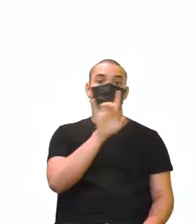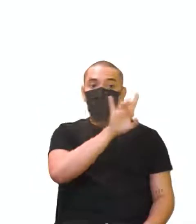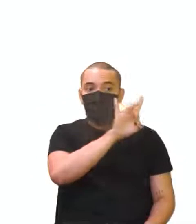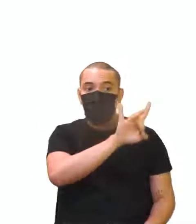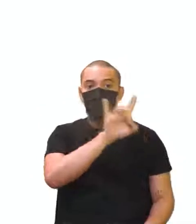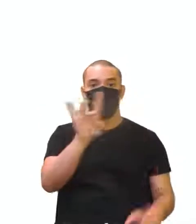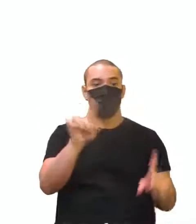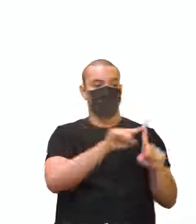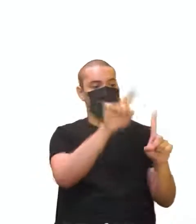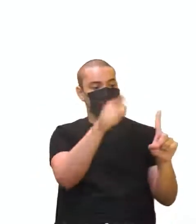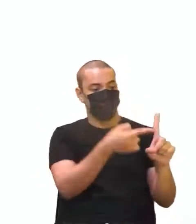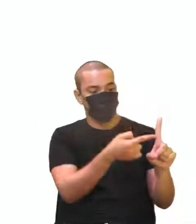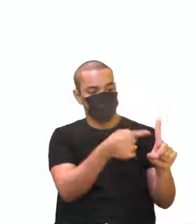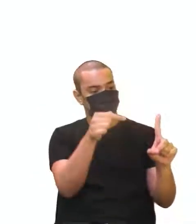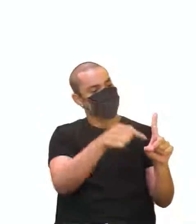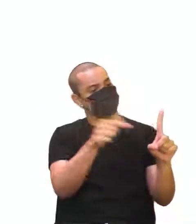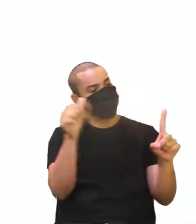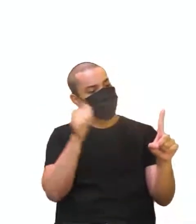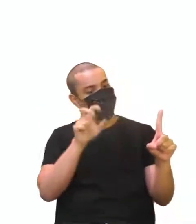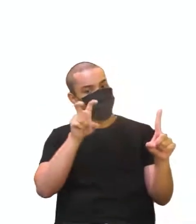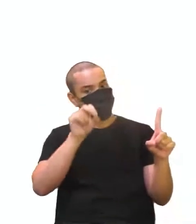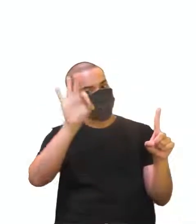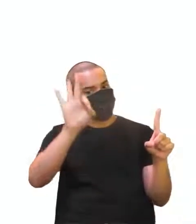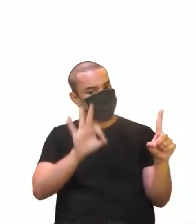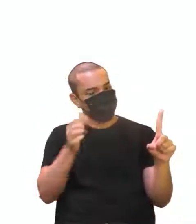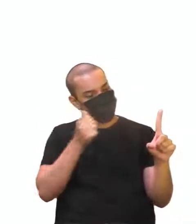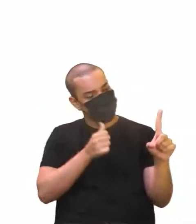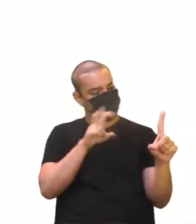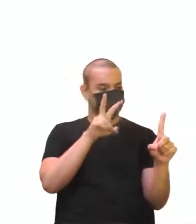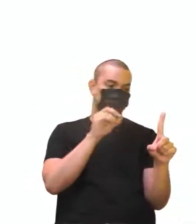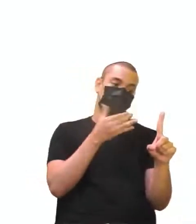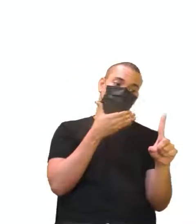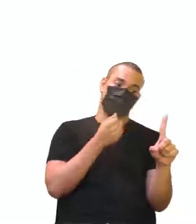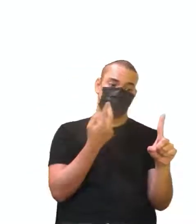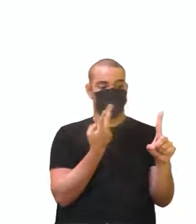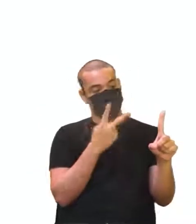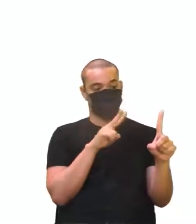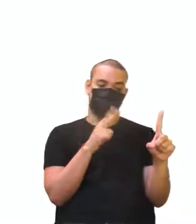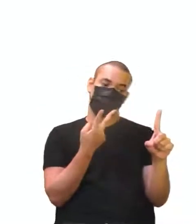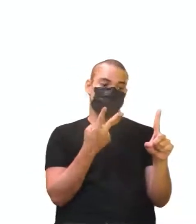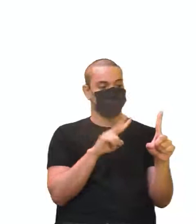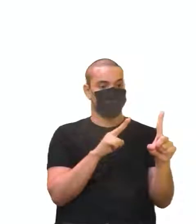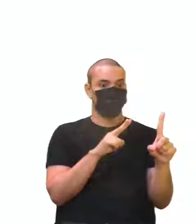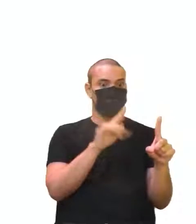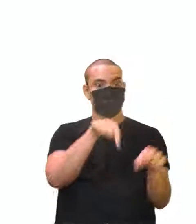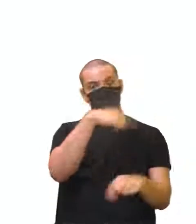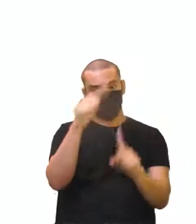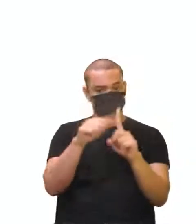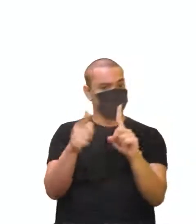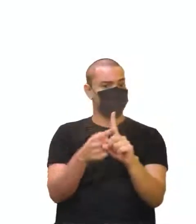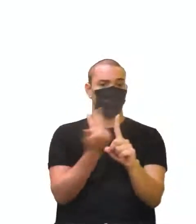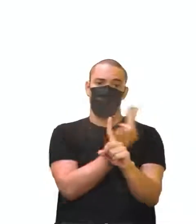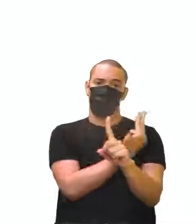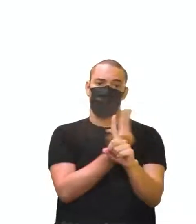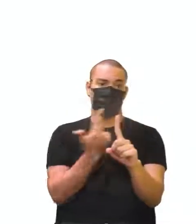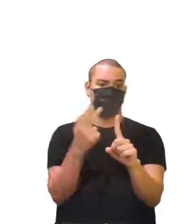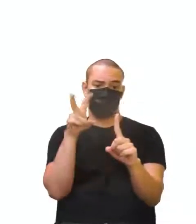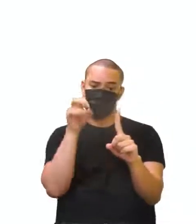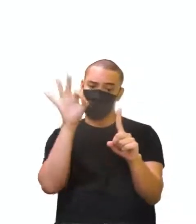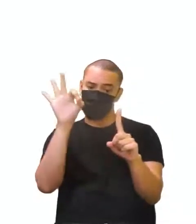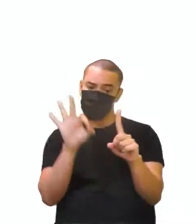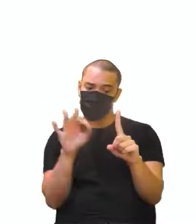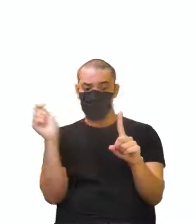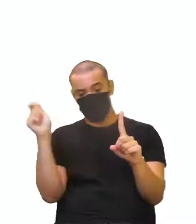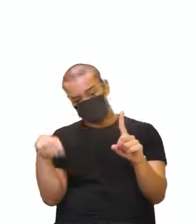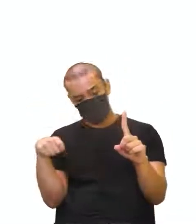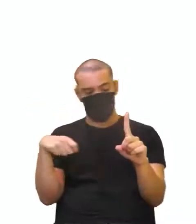professora falou, a possibilidade de vir homem ou mulher é sempre a mesma, 50%. Entendeu? Então é